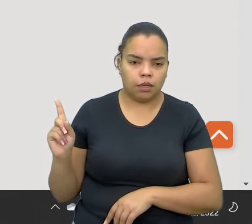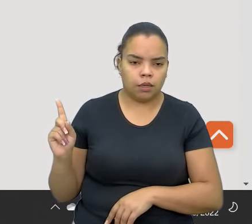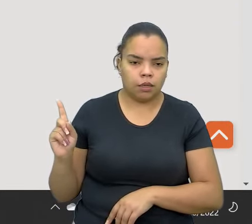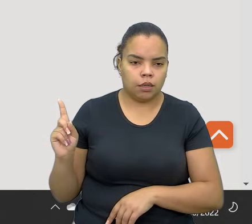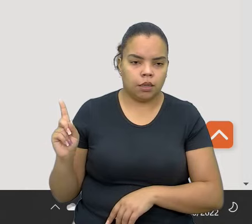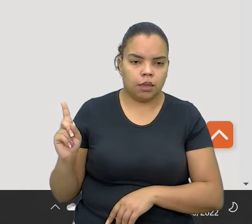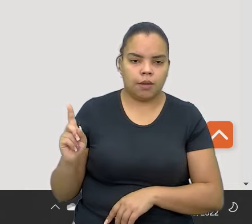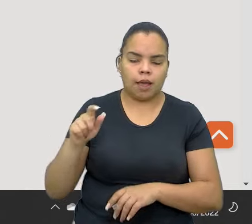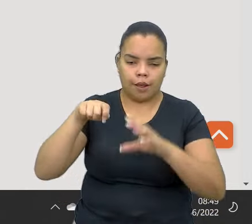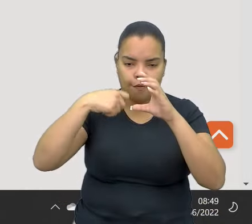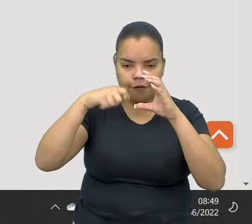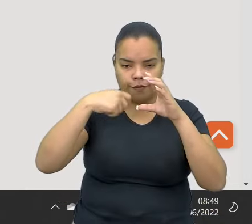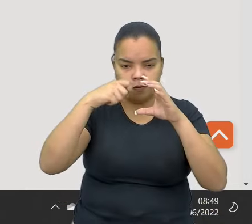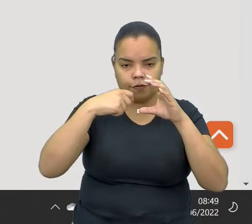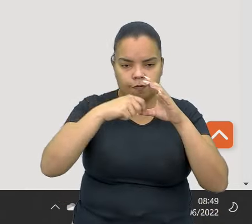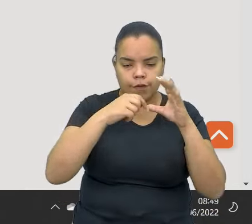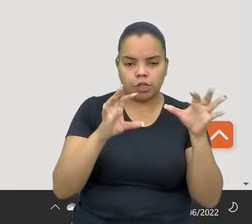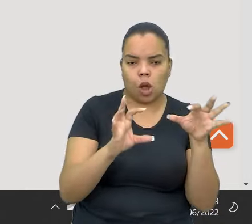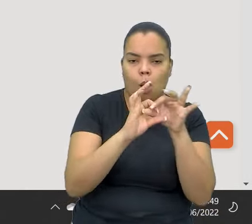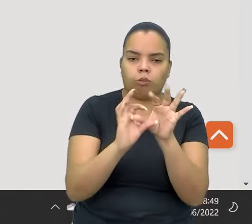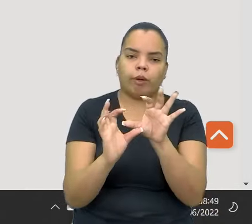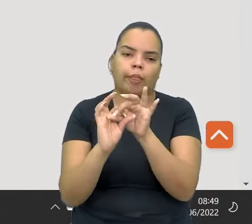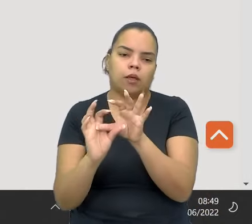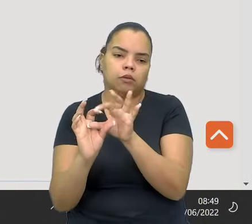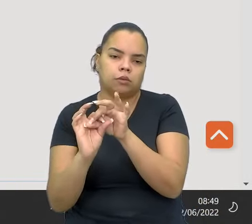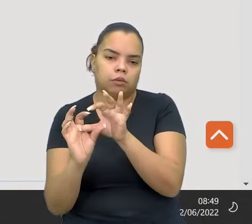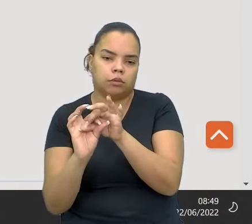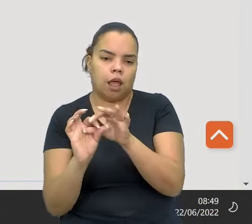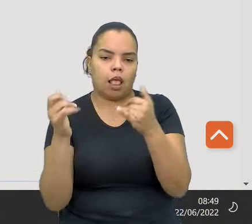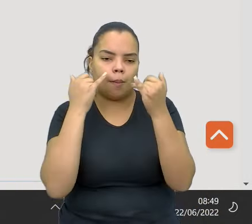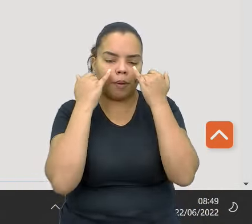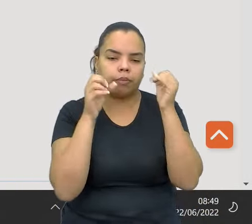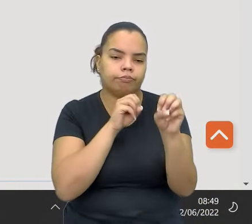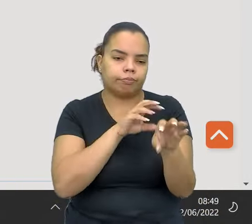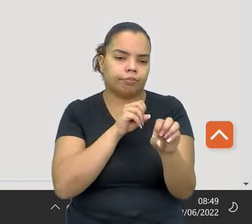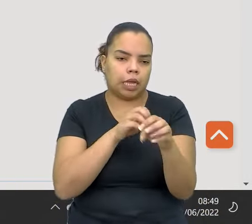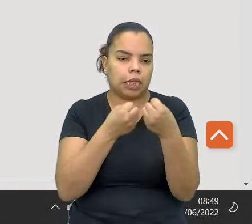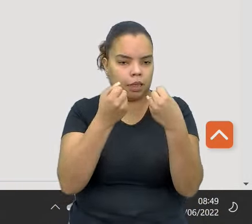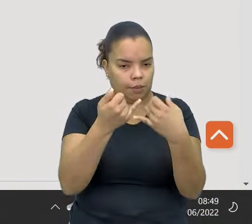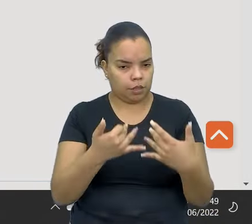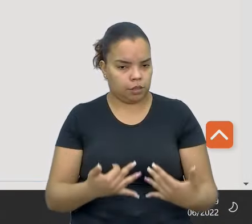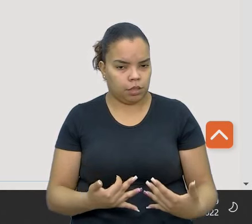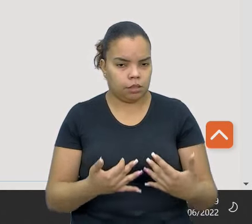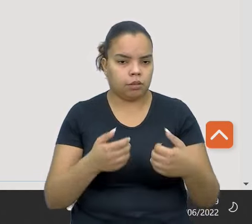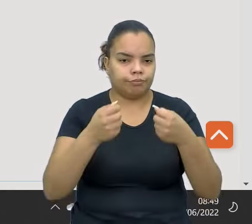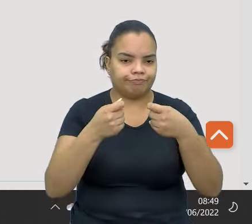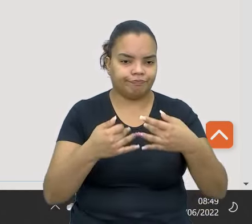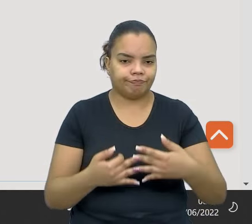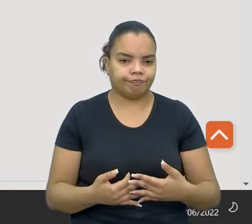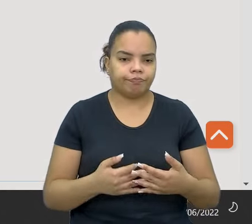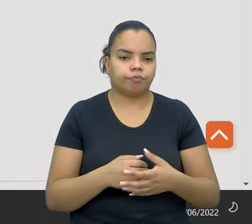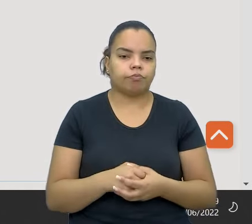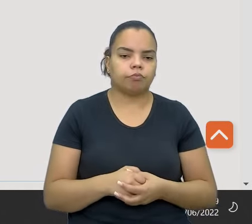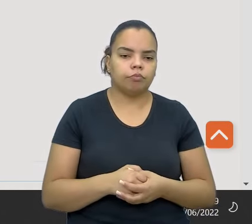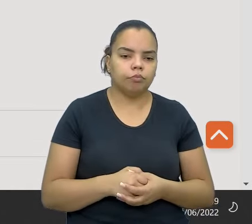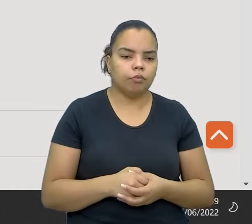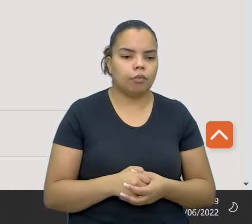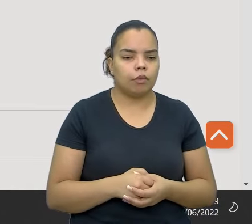dos vídeos relacionados ao nosso itinerário formativo, tá? Tem uma descrição sobre esse